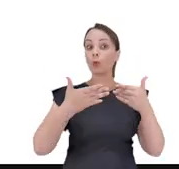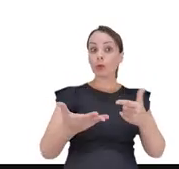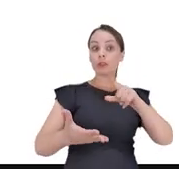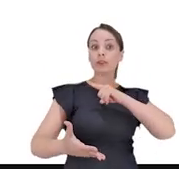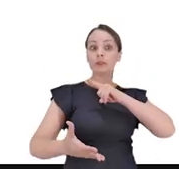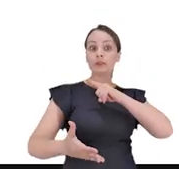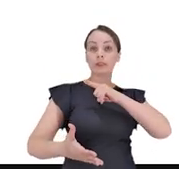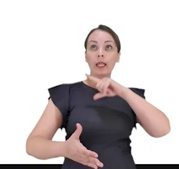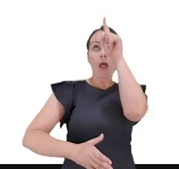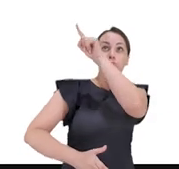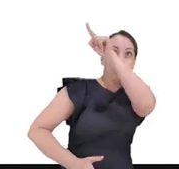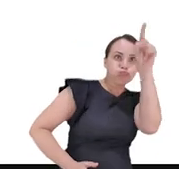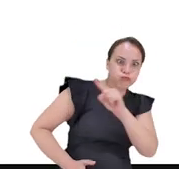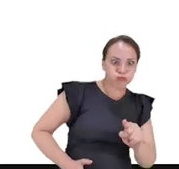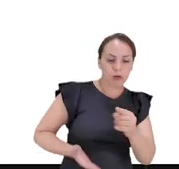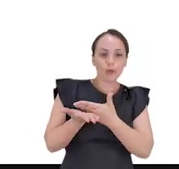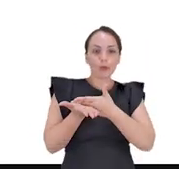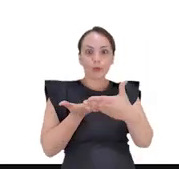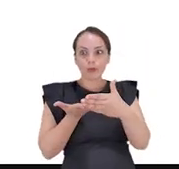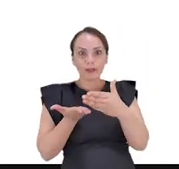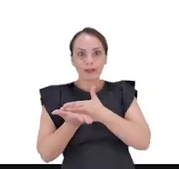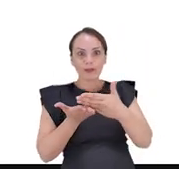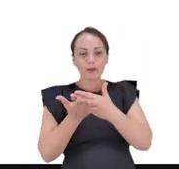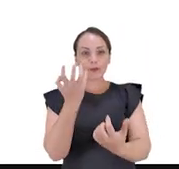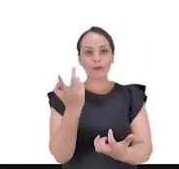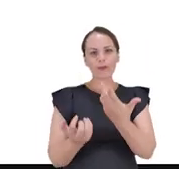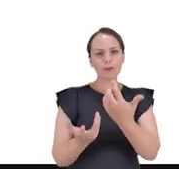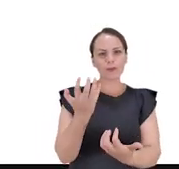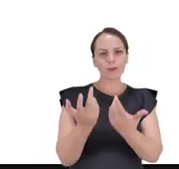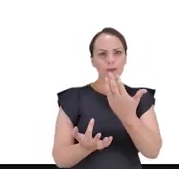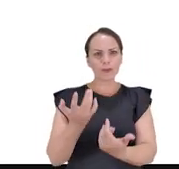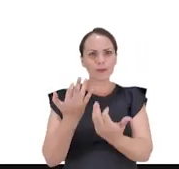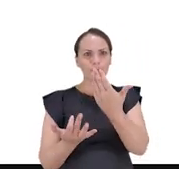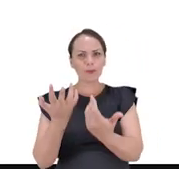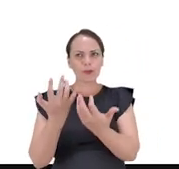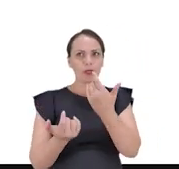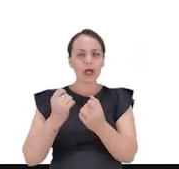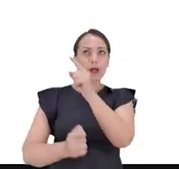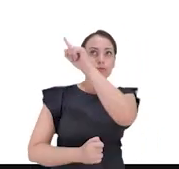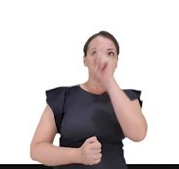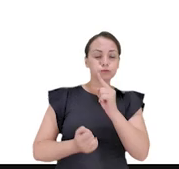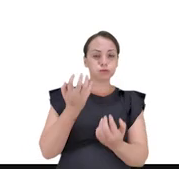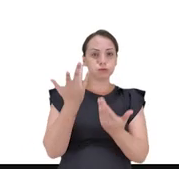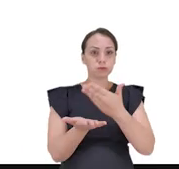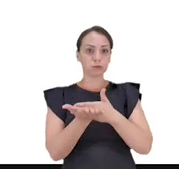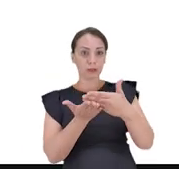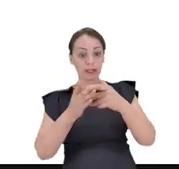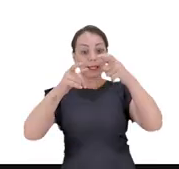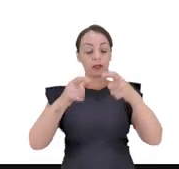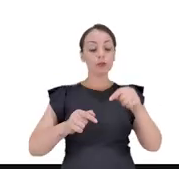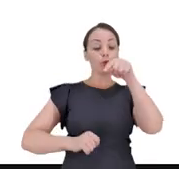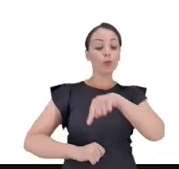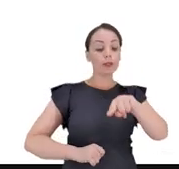a presença de um raio que vai iniciar, né, uma ignição, vai começar a colocar o fogo ali naquele